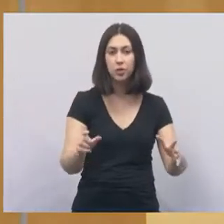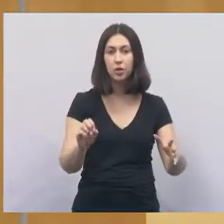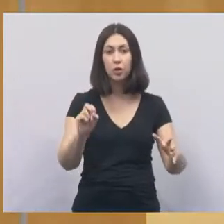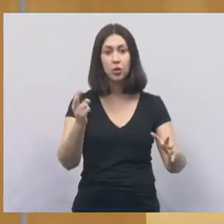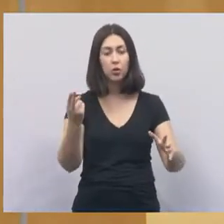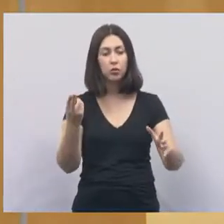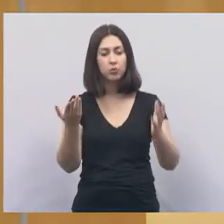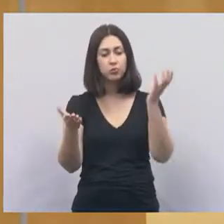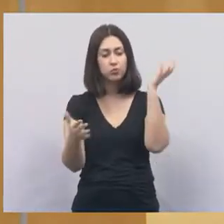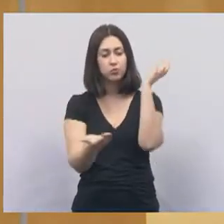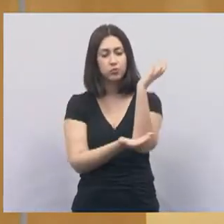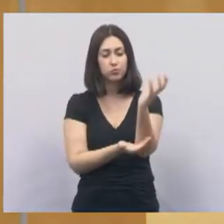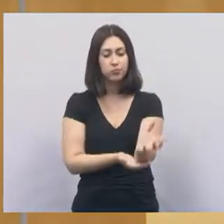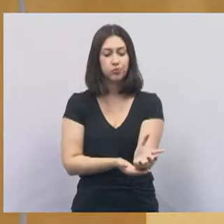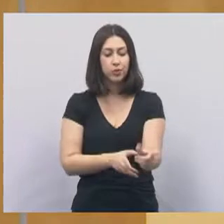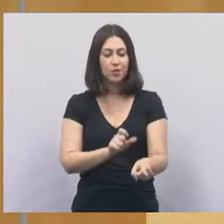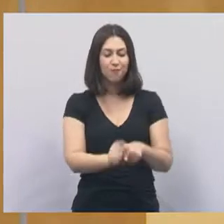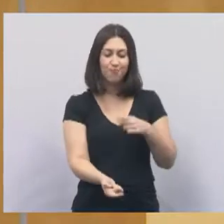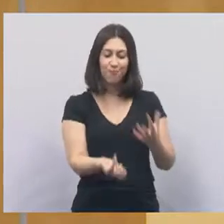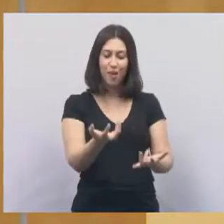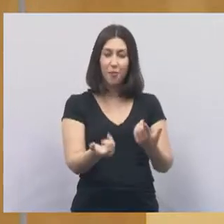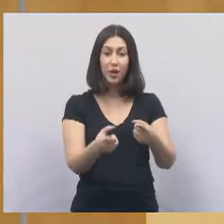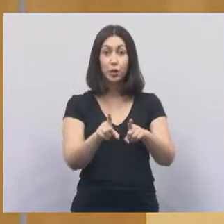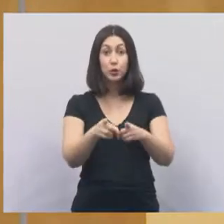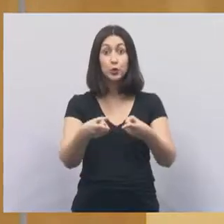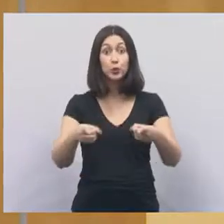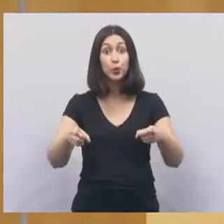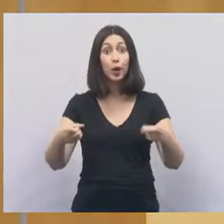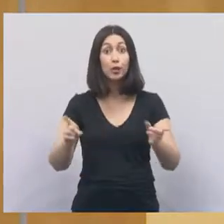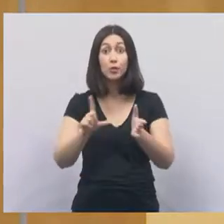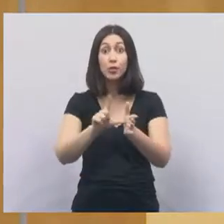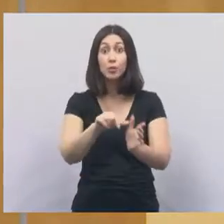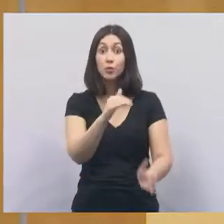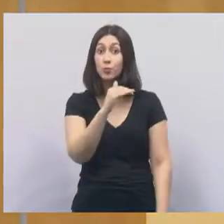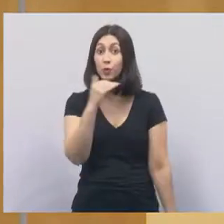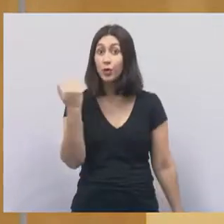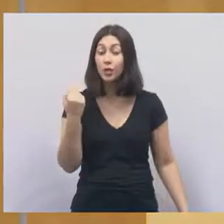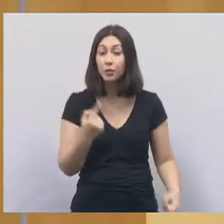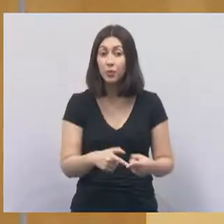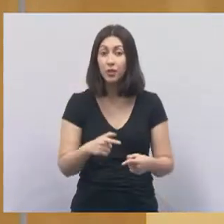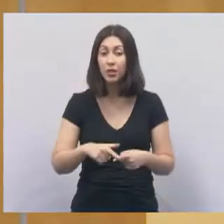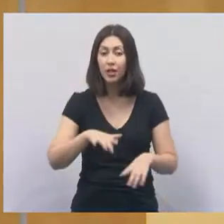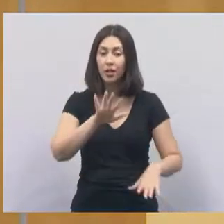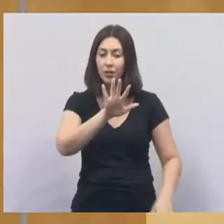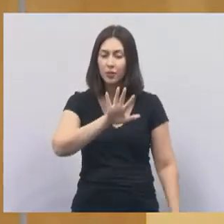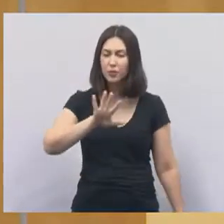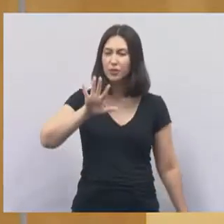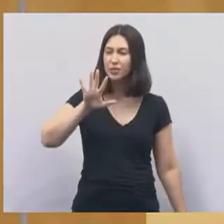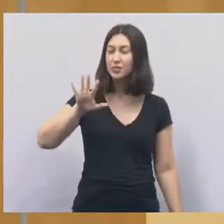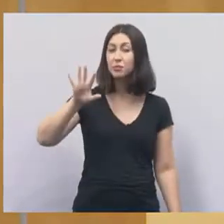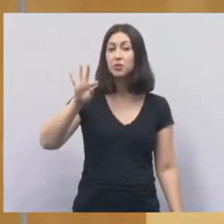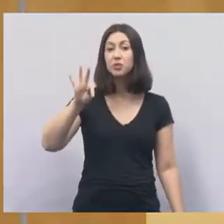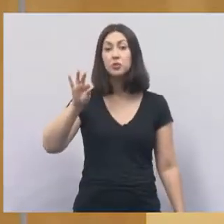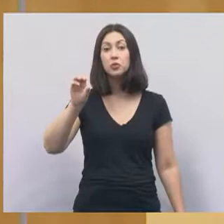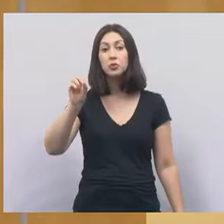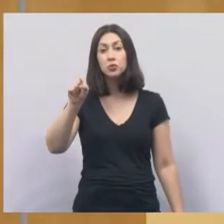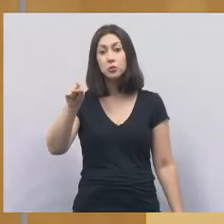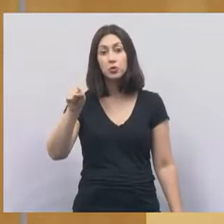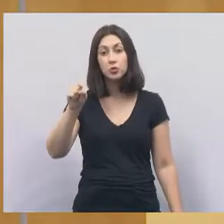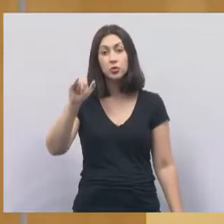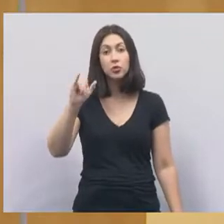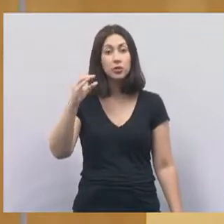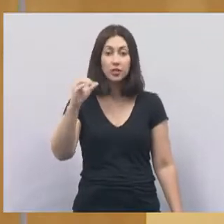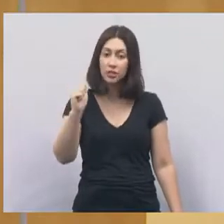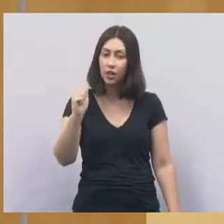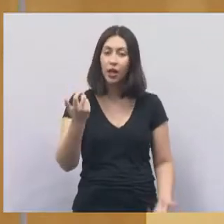e a pessoa morrer por causa disso aí Então são substâncias que são muitas vezes utilizadas para fazer com